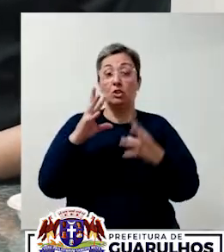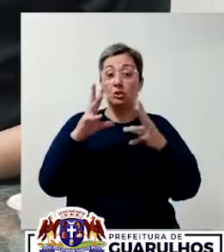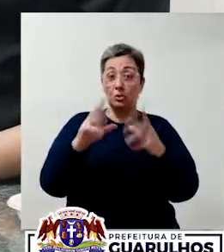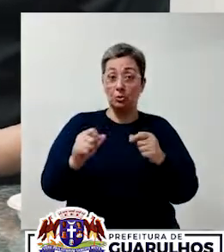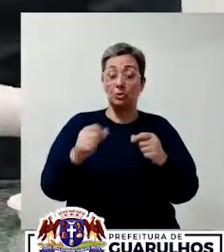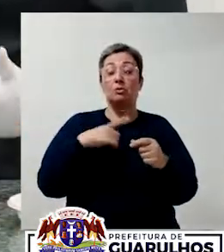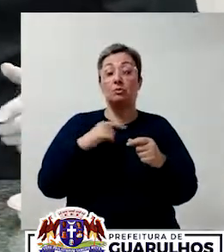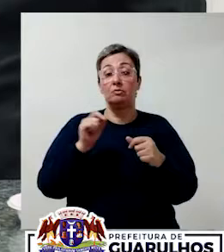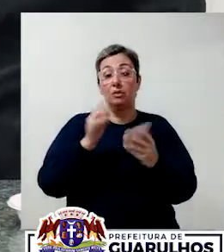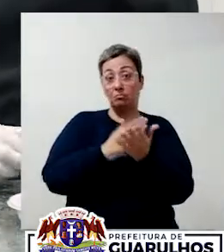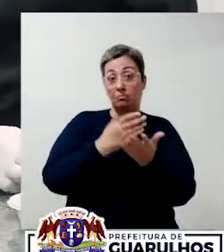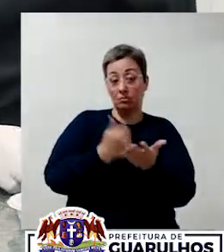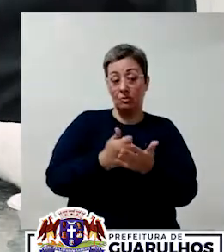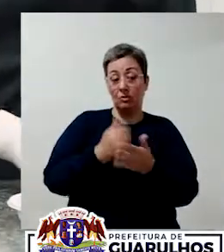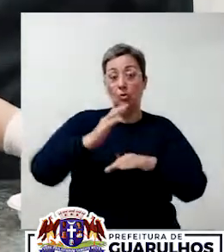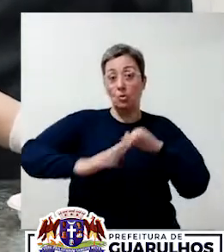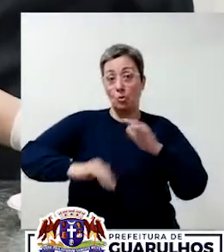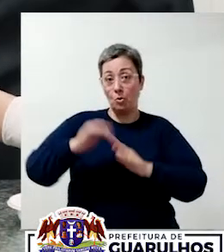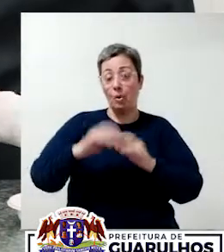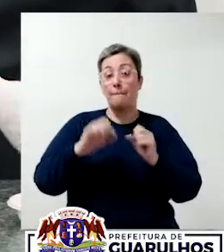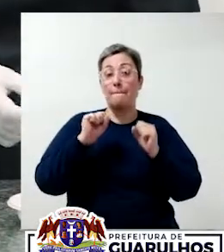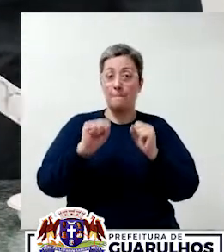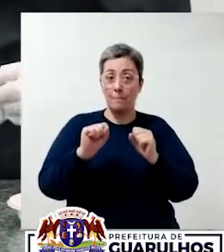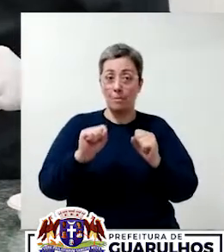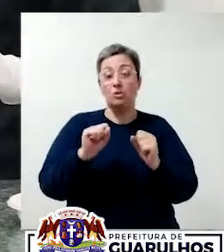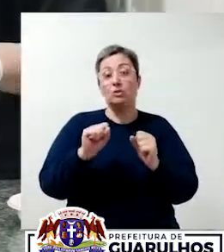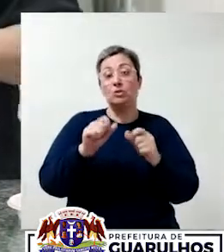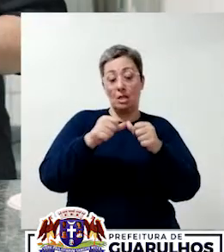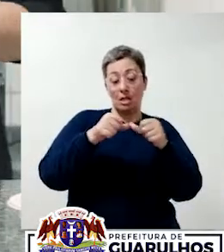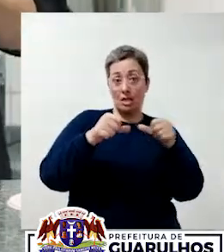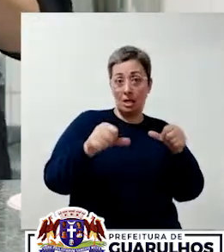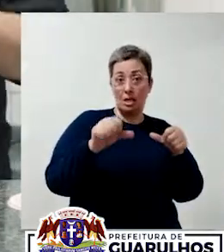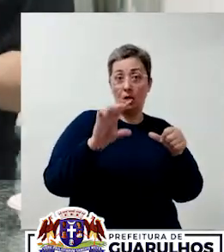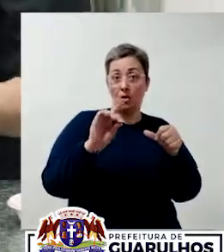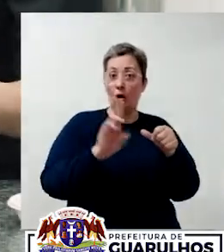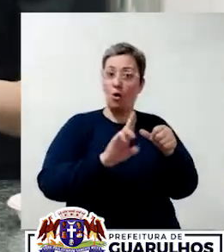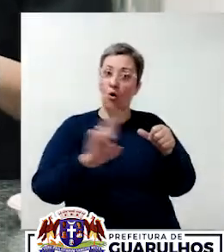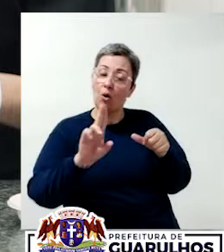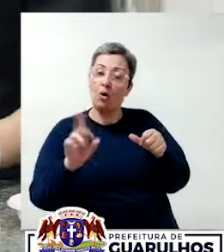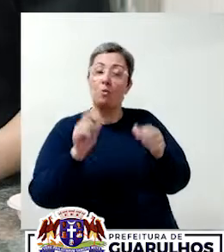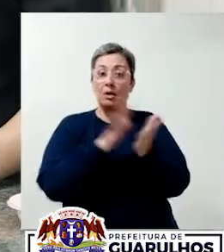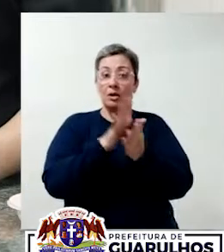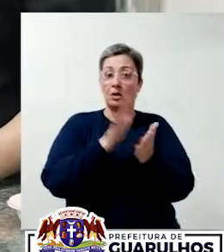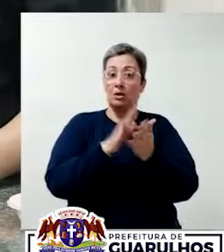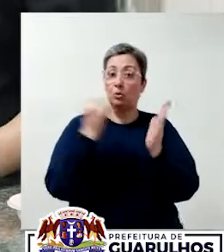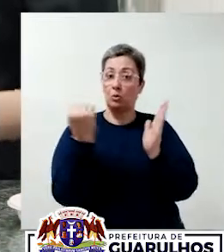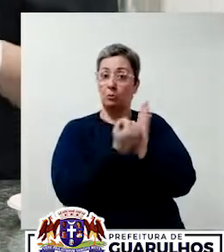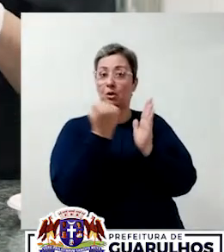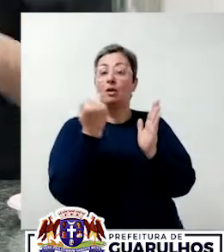poder transportar, para poder embalar. É muito interessante todos os bolos que vocês